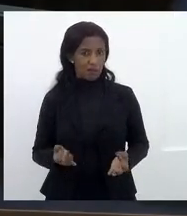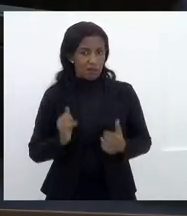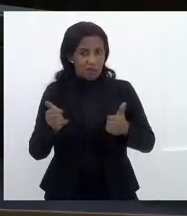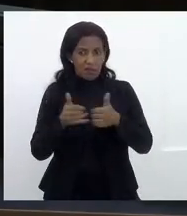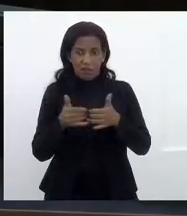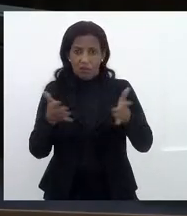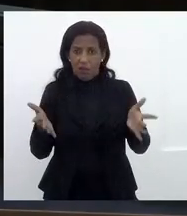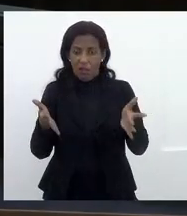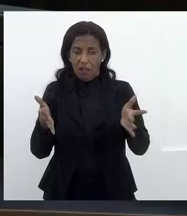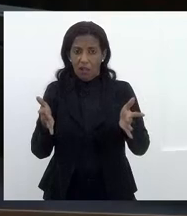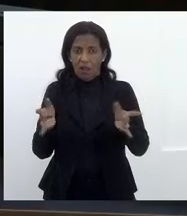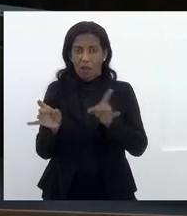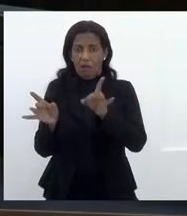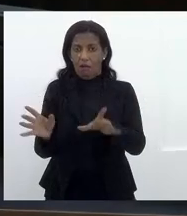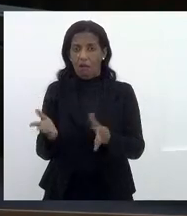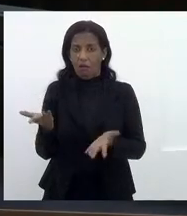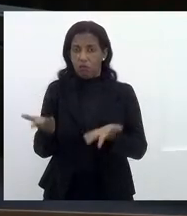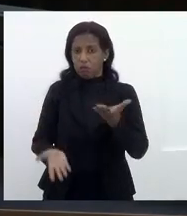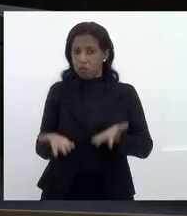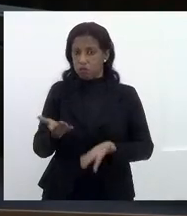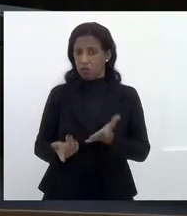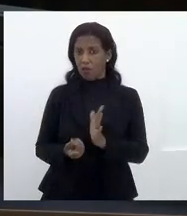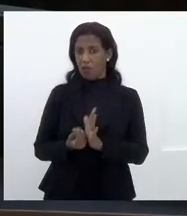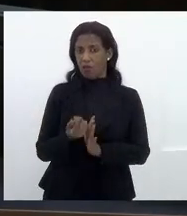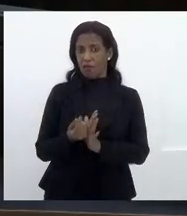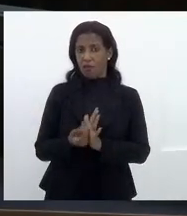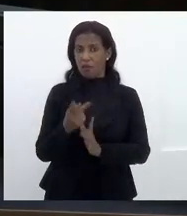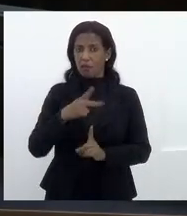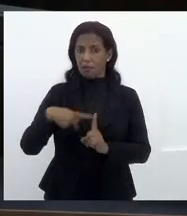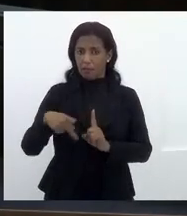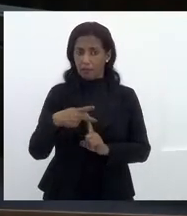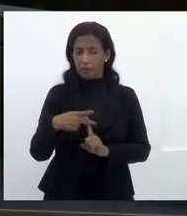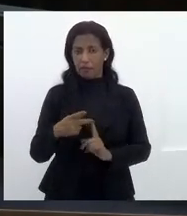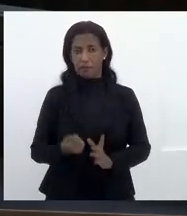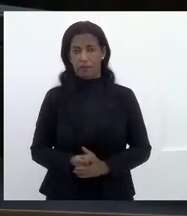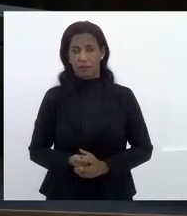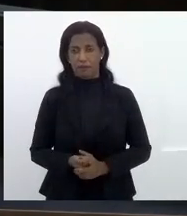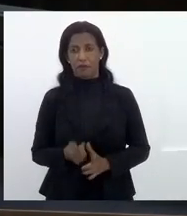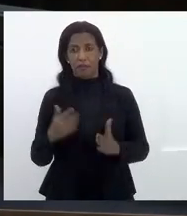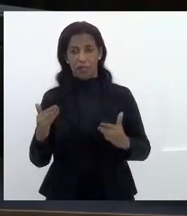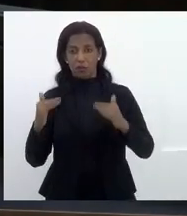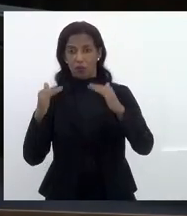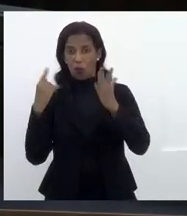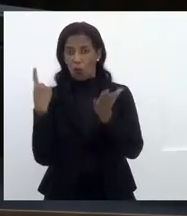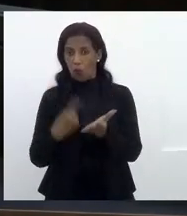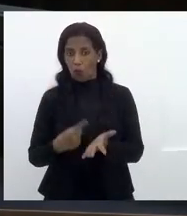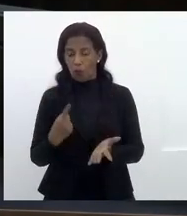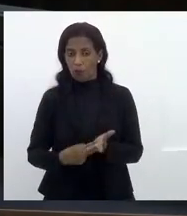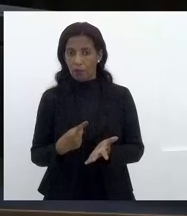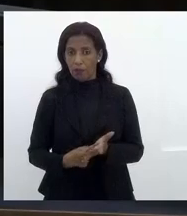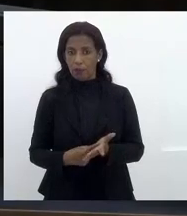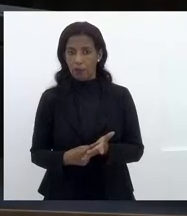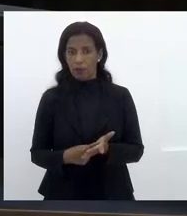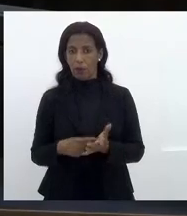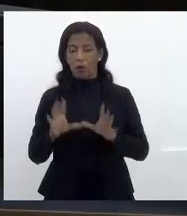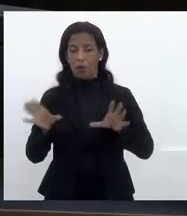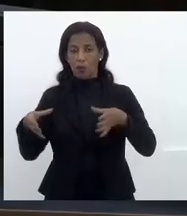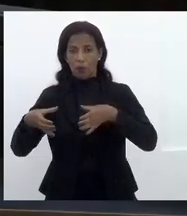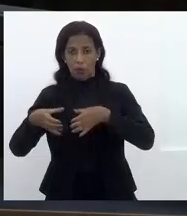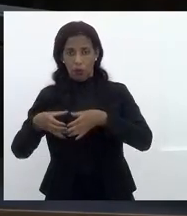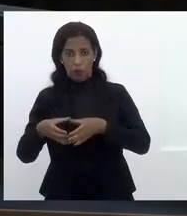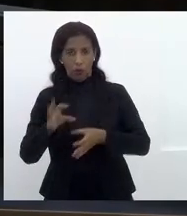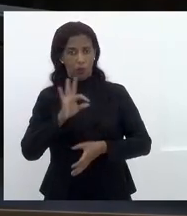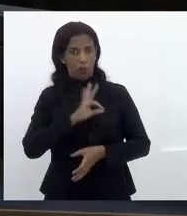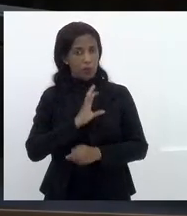não estaria Abrindo mão do equilíbrio atuarial e financeiro do plano de previdência isso foi acordado com uma comissão